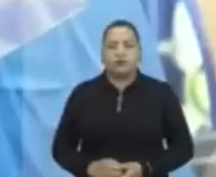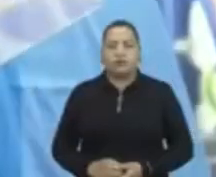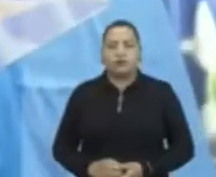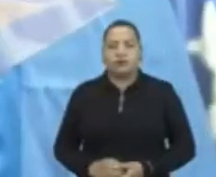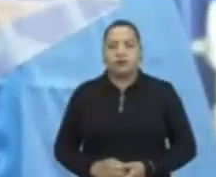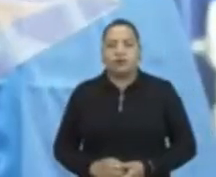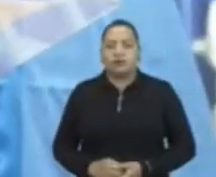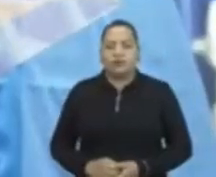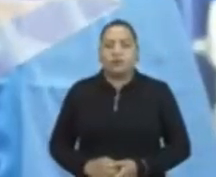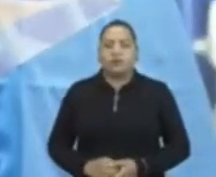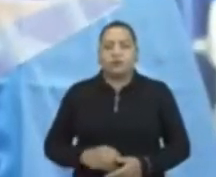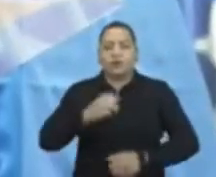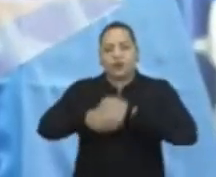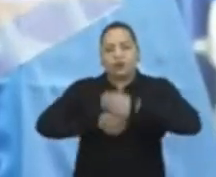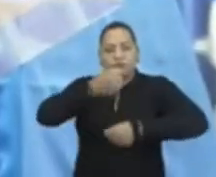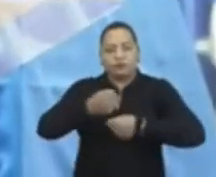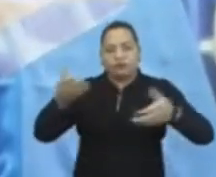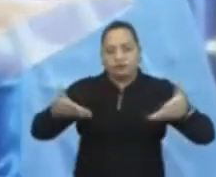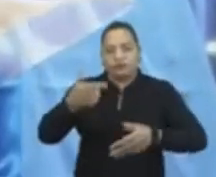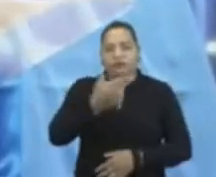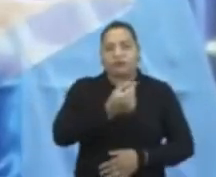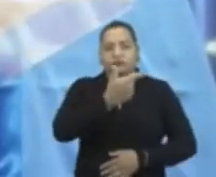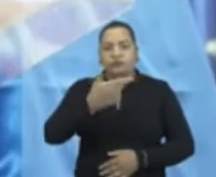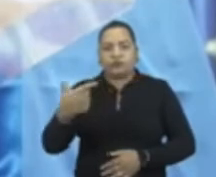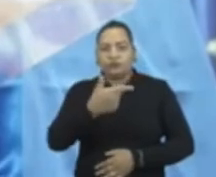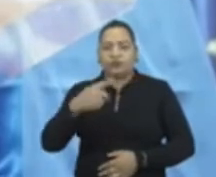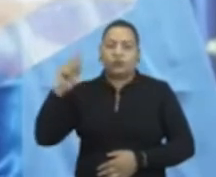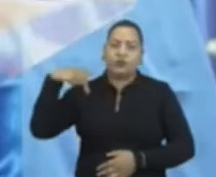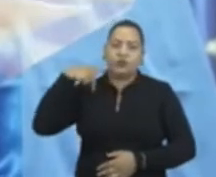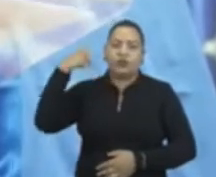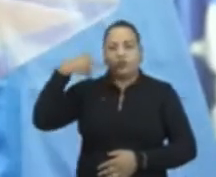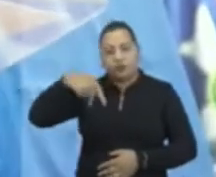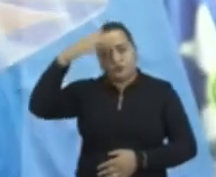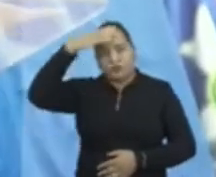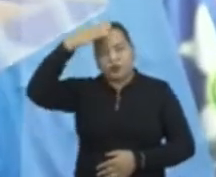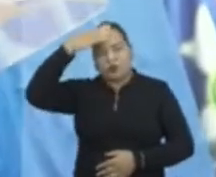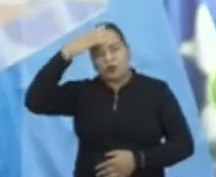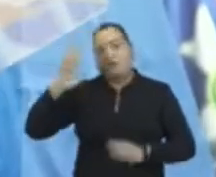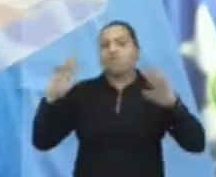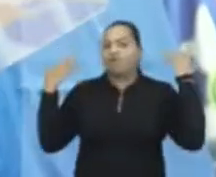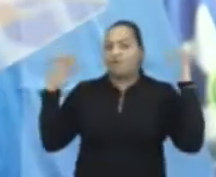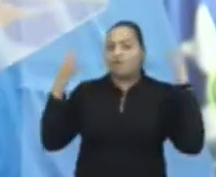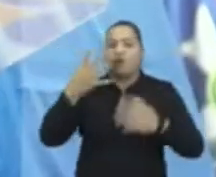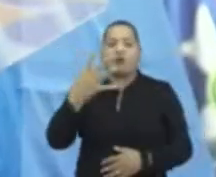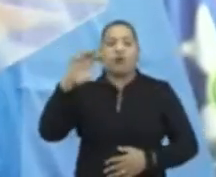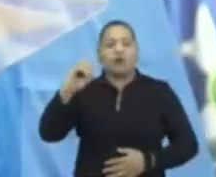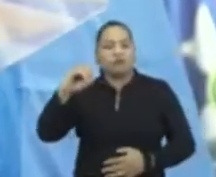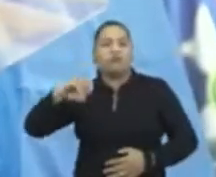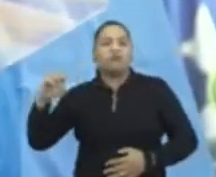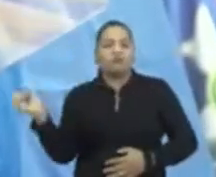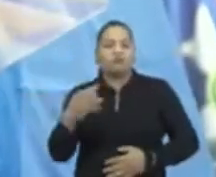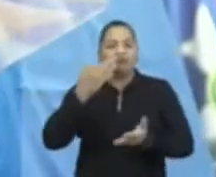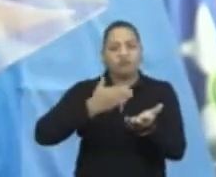Neste ano de 2022, a Procuradoria da República do Pará comemora 40 anos de inauguração